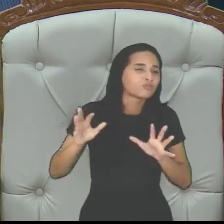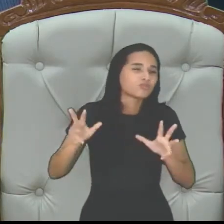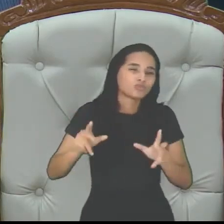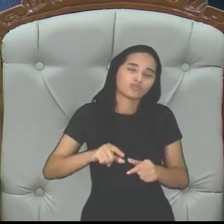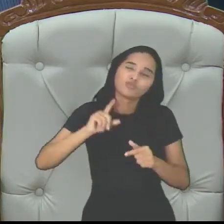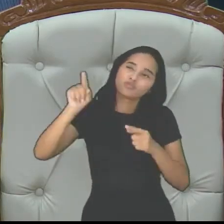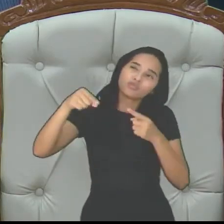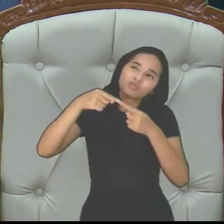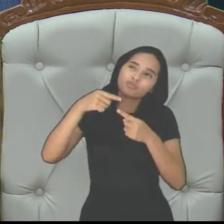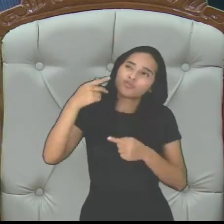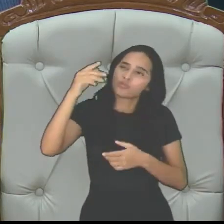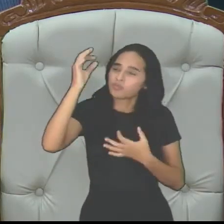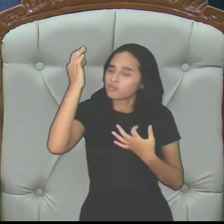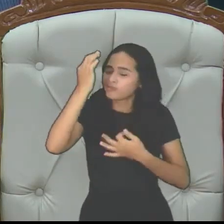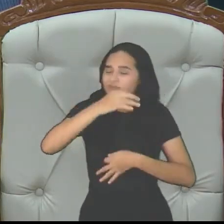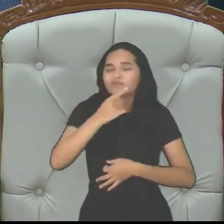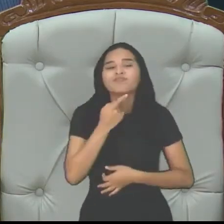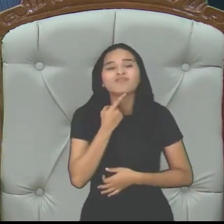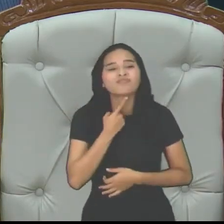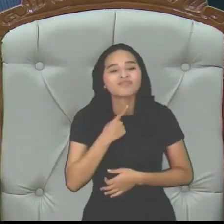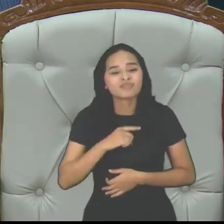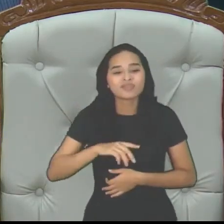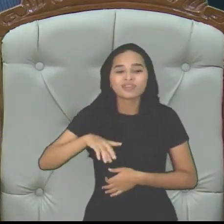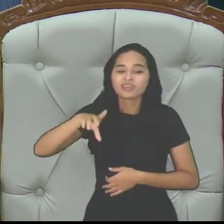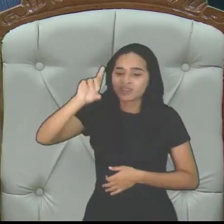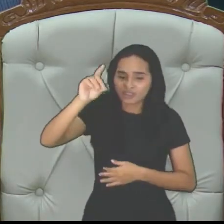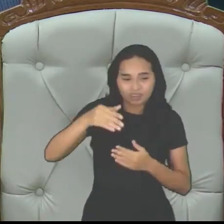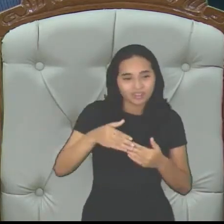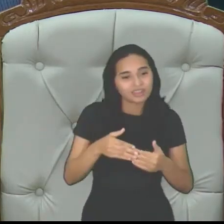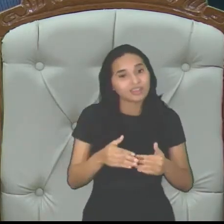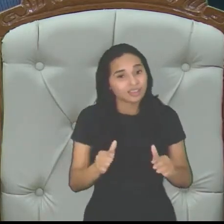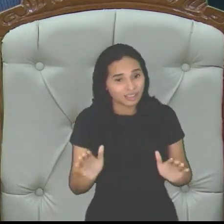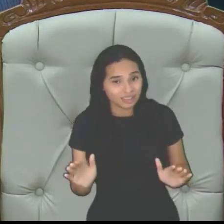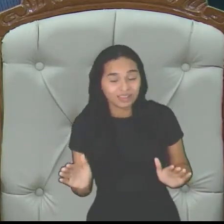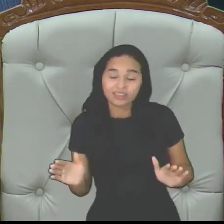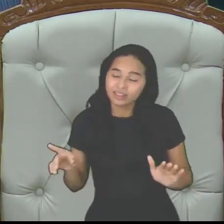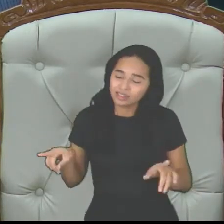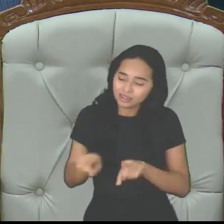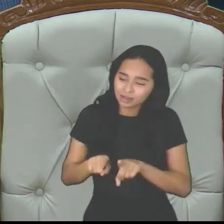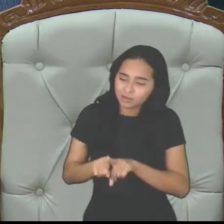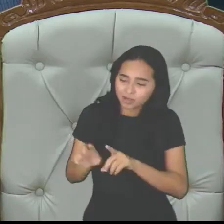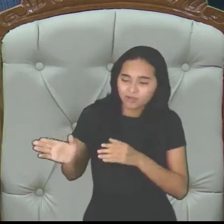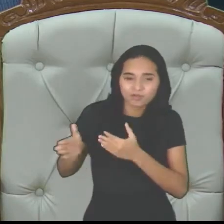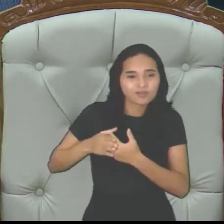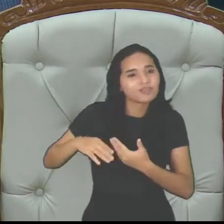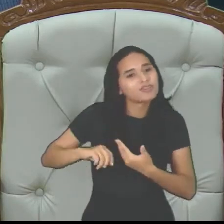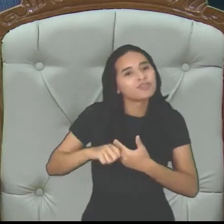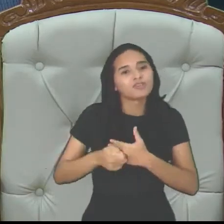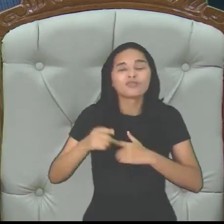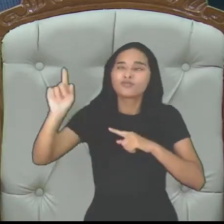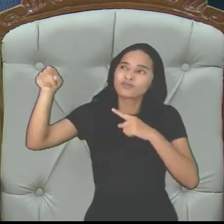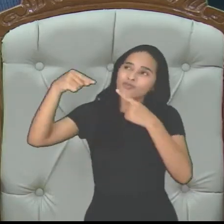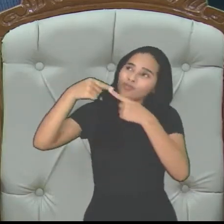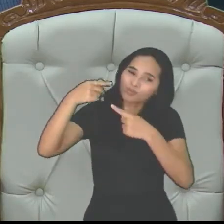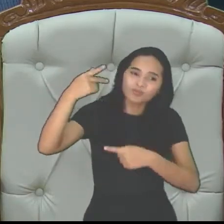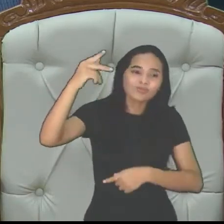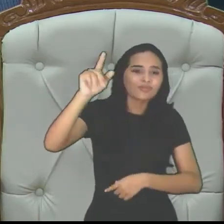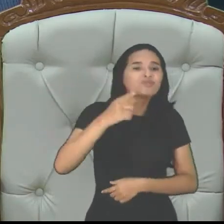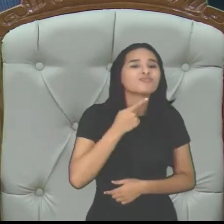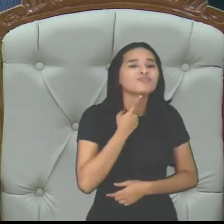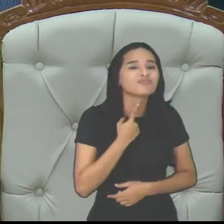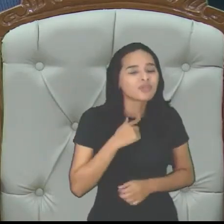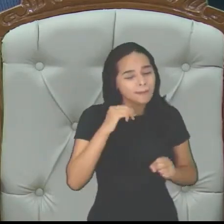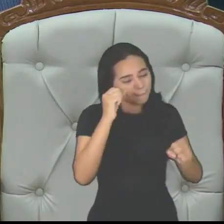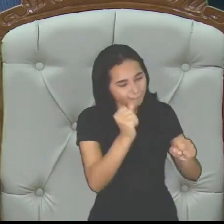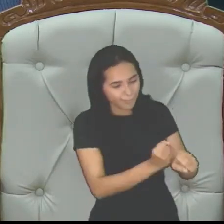perfeita vontade. Ele abre quando quer abrir e ele fecha quando quer fechar. Ele